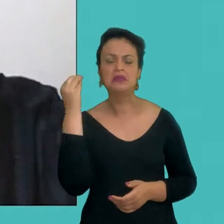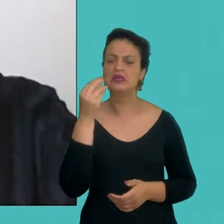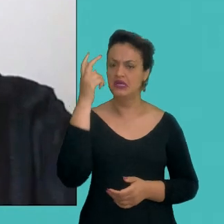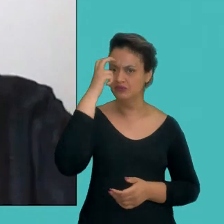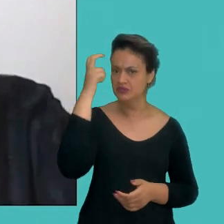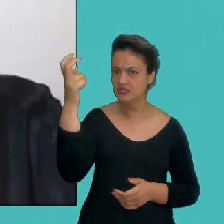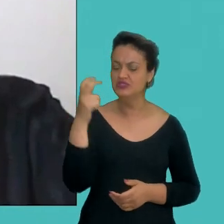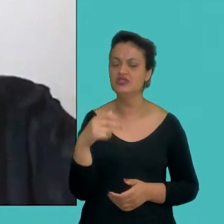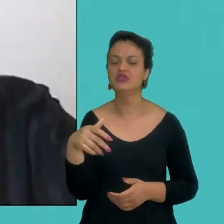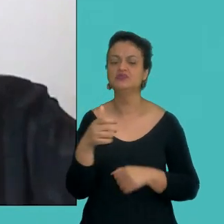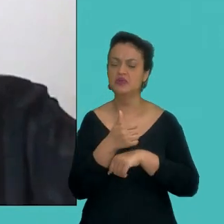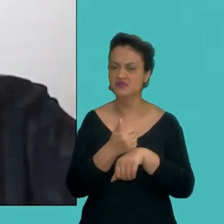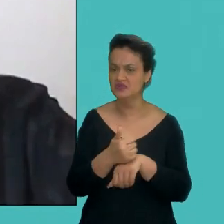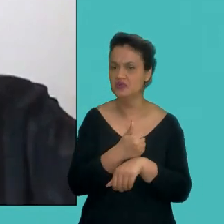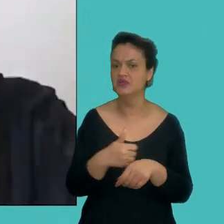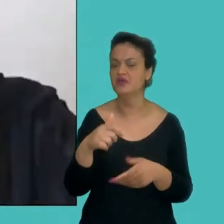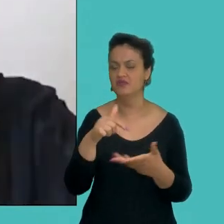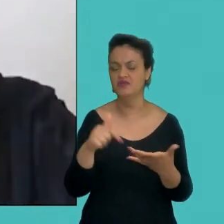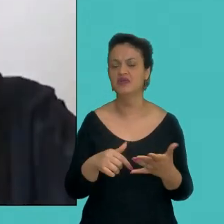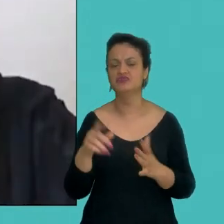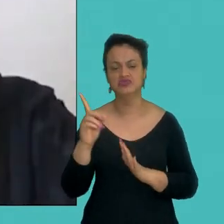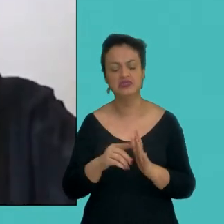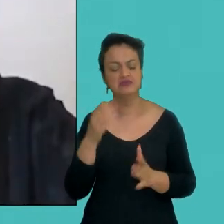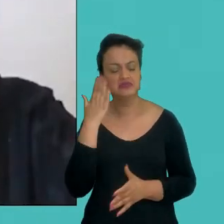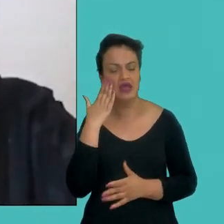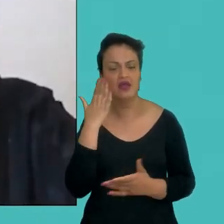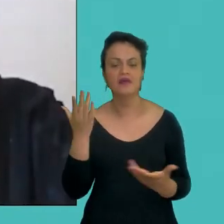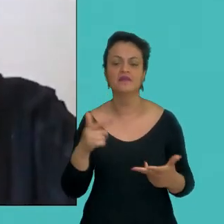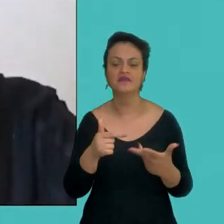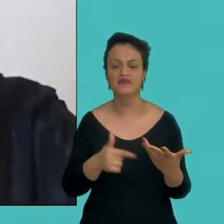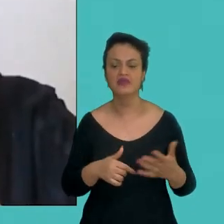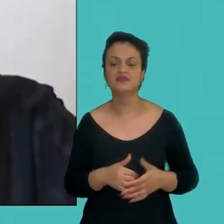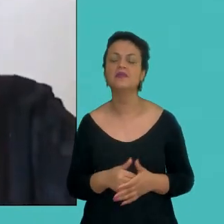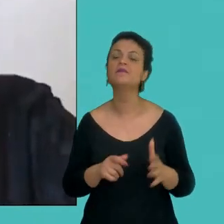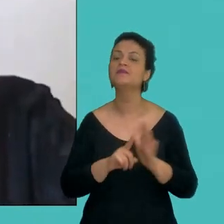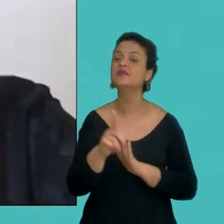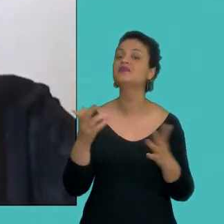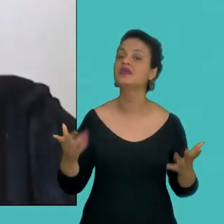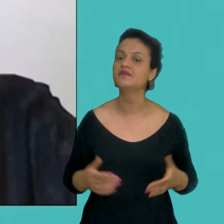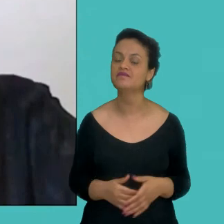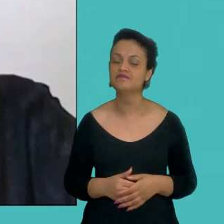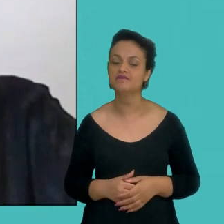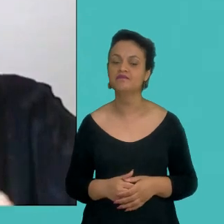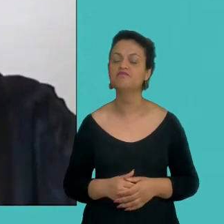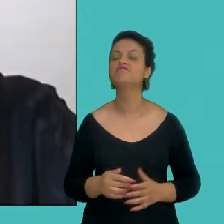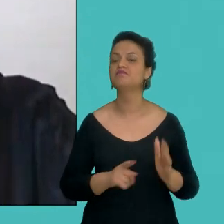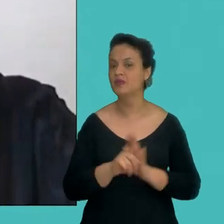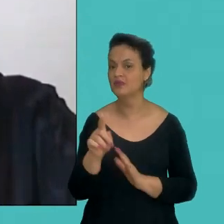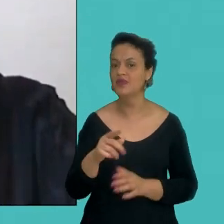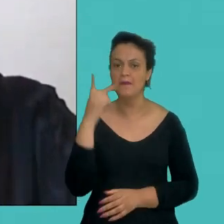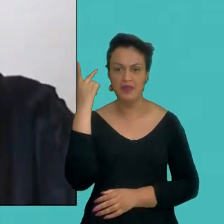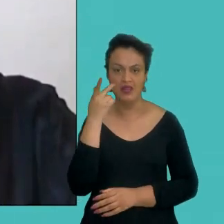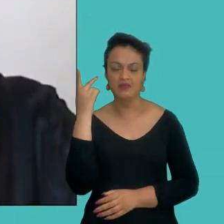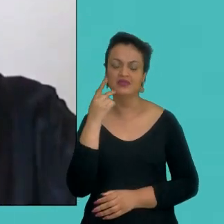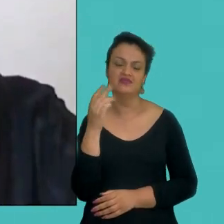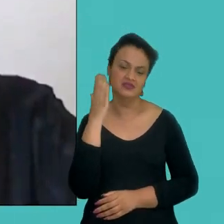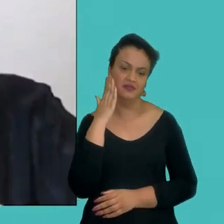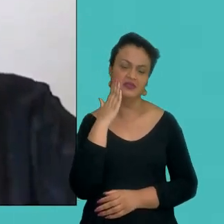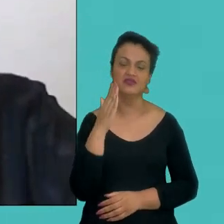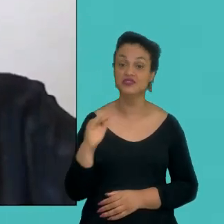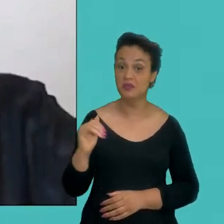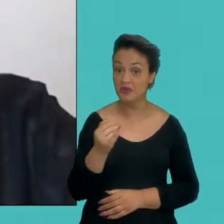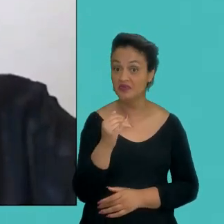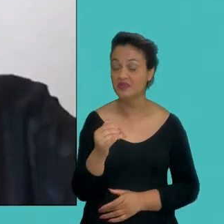experimentado, sólido, profissional do direito constitucional. Mesma pergunta fizemos aos parlamentares.